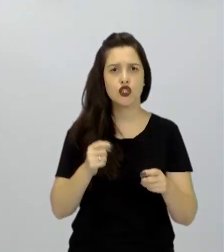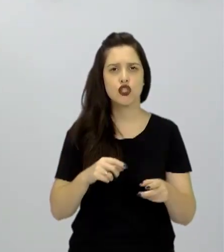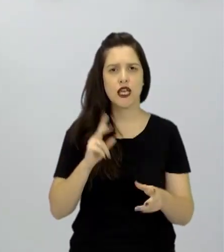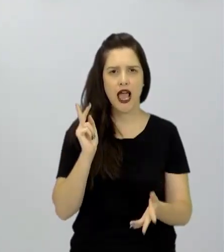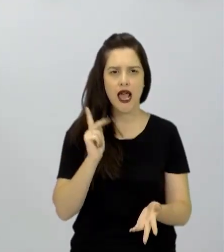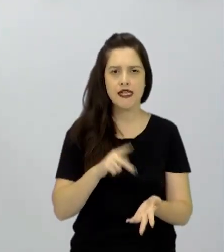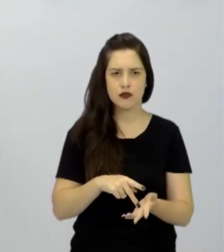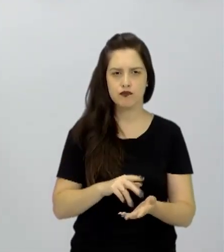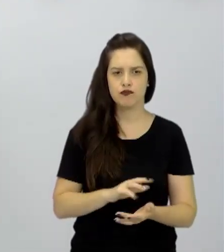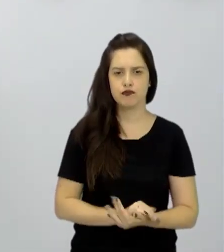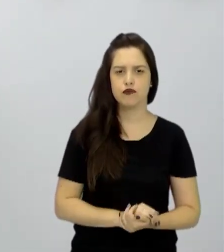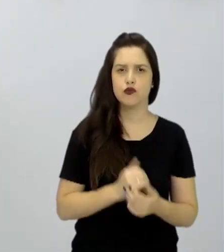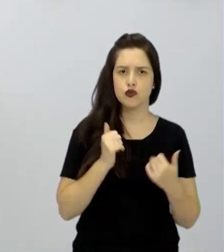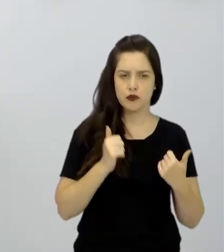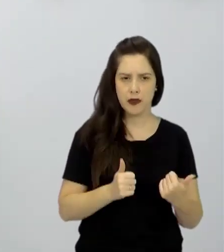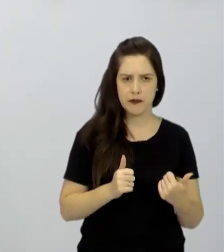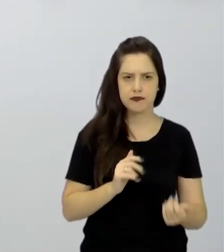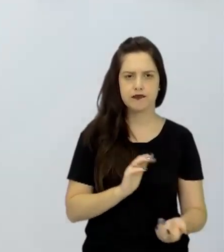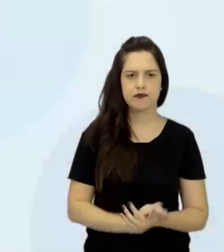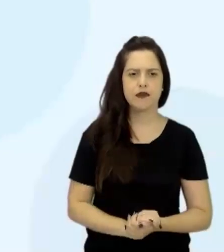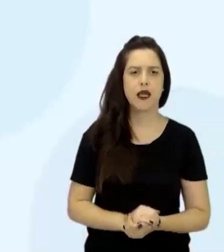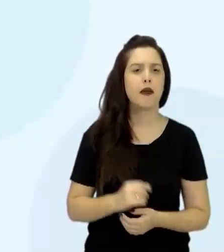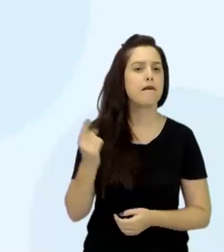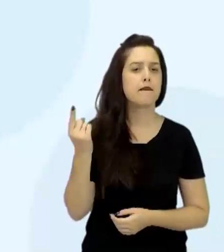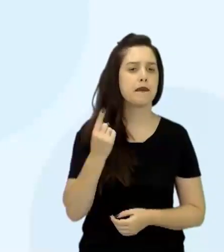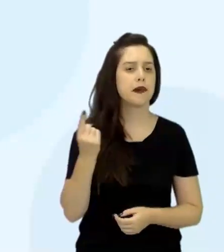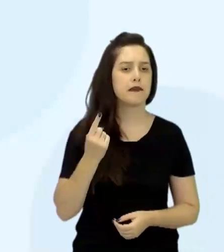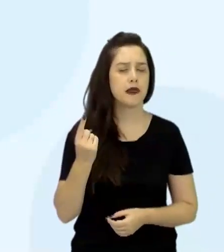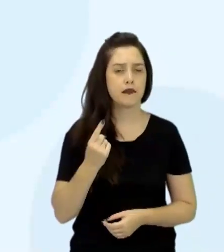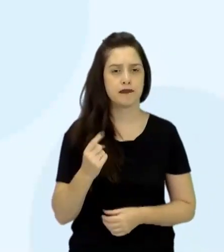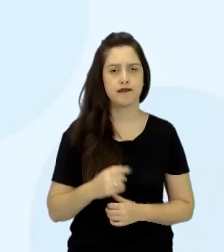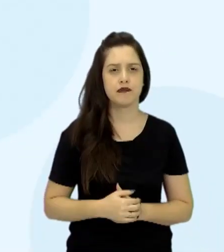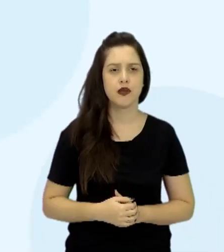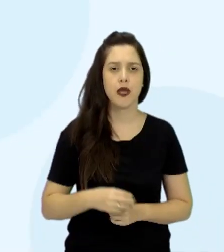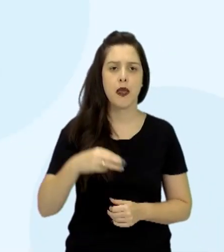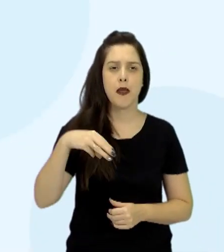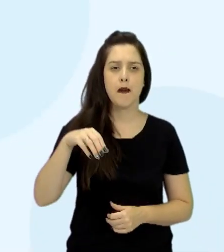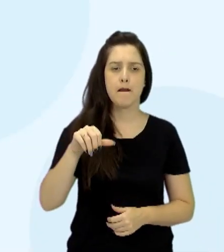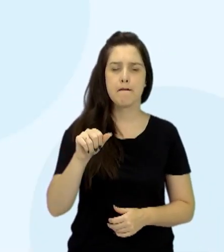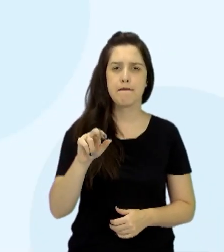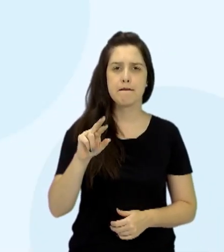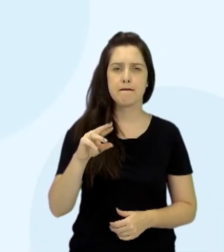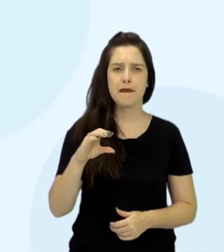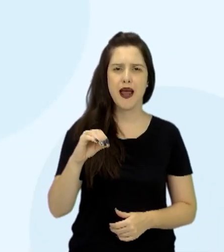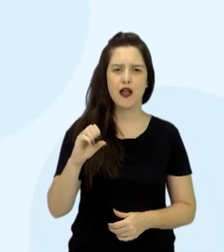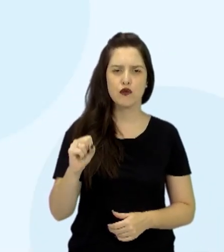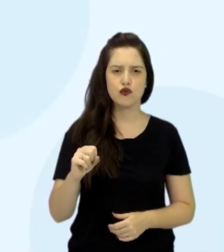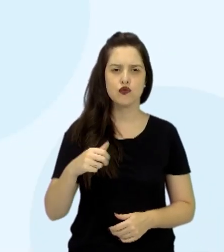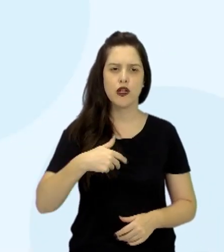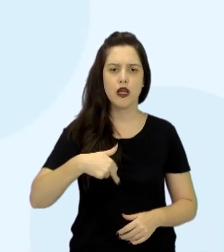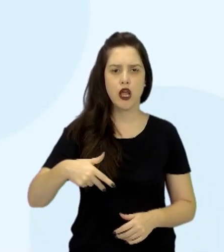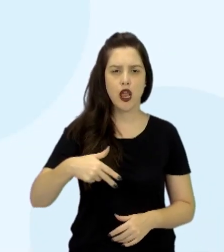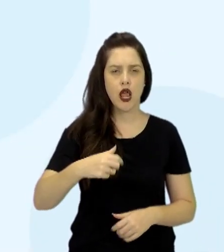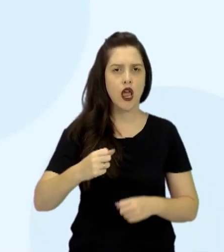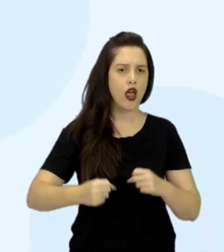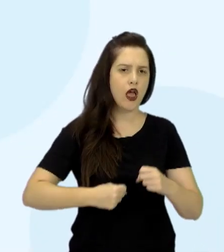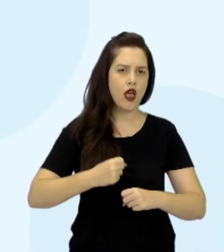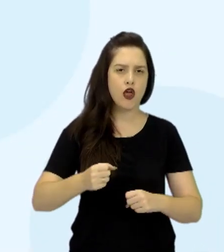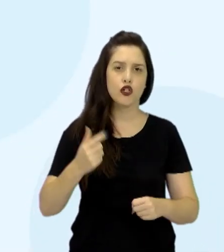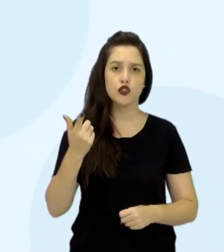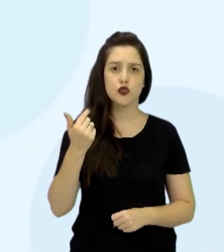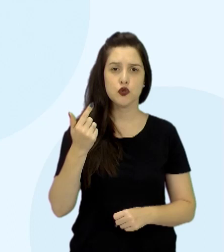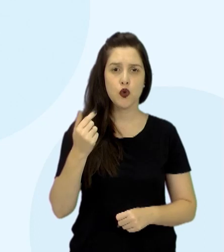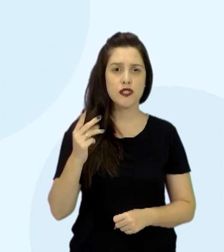Tudo bem? Então, ó, na primeira linha, nós vamos ter o quê? Marcos percorreu 12 quilômetros em 2